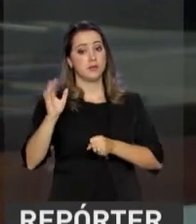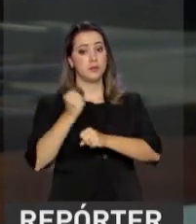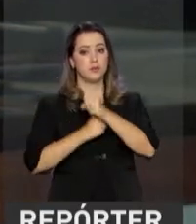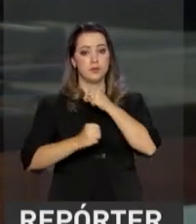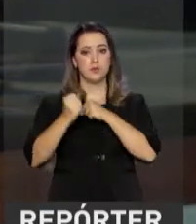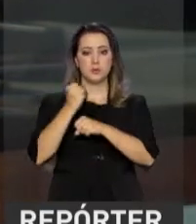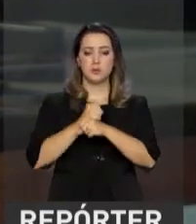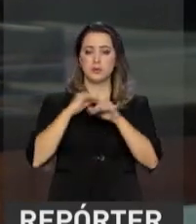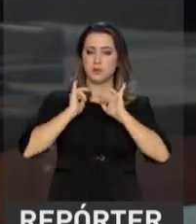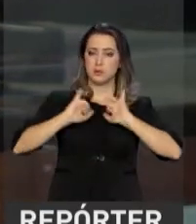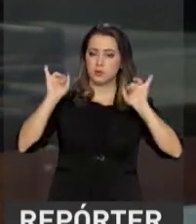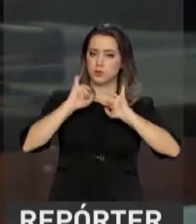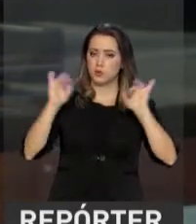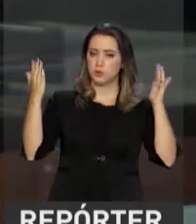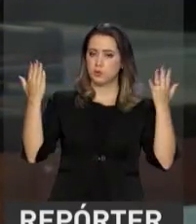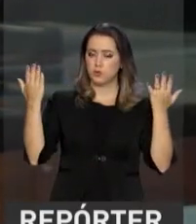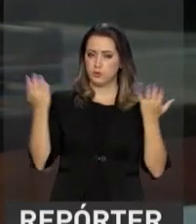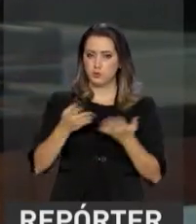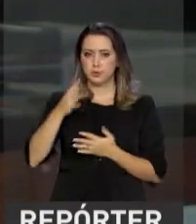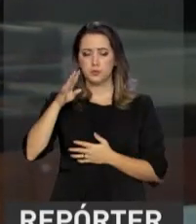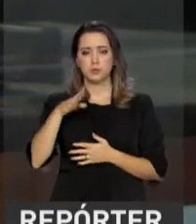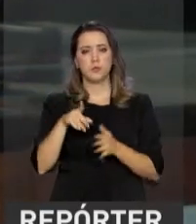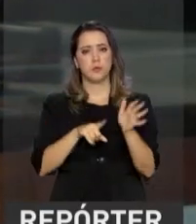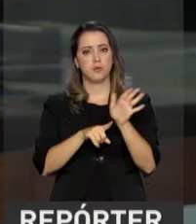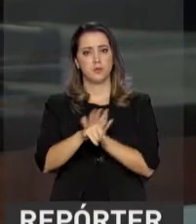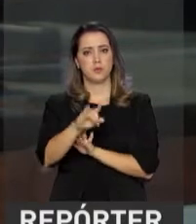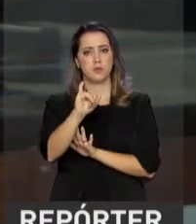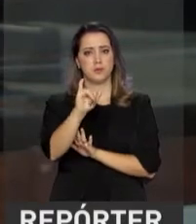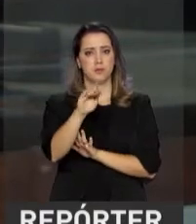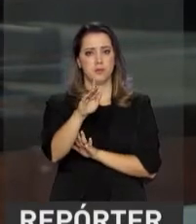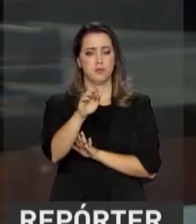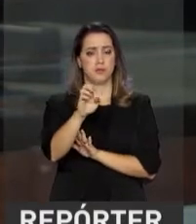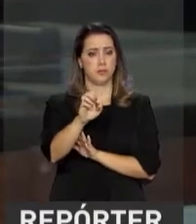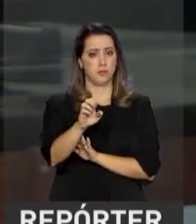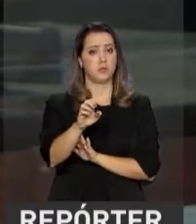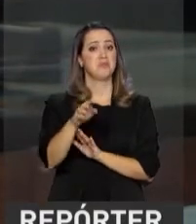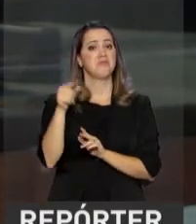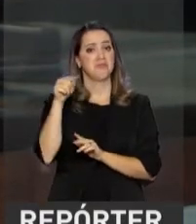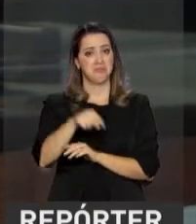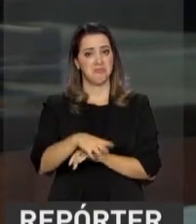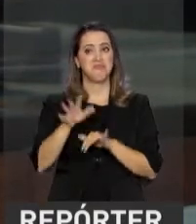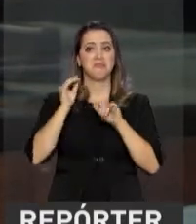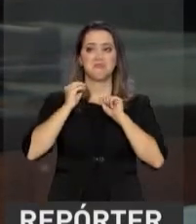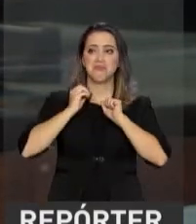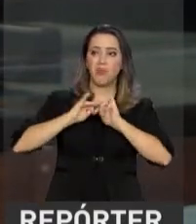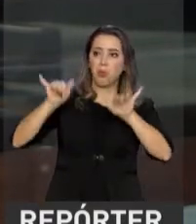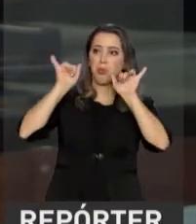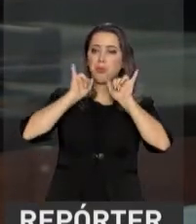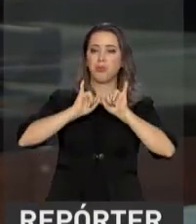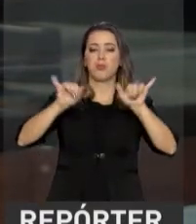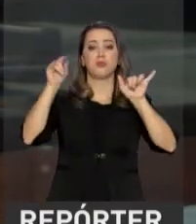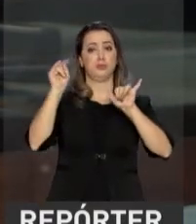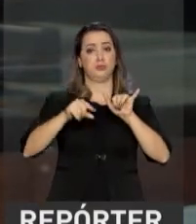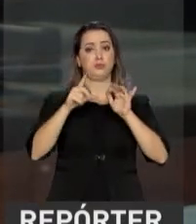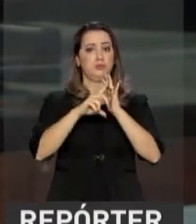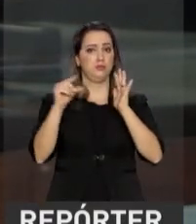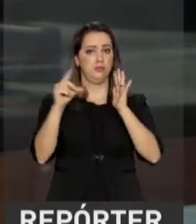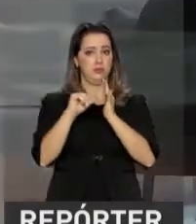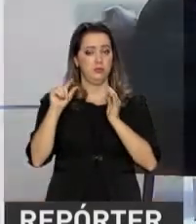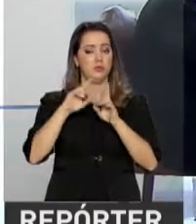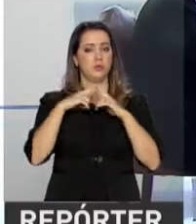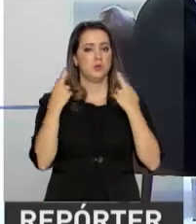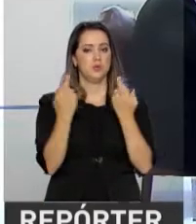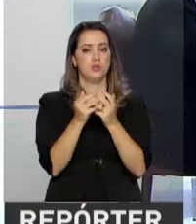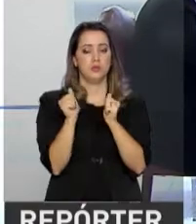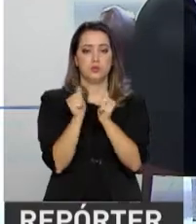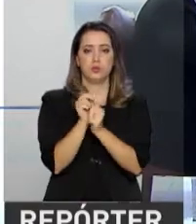passado, divulgado nesta quarta-feira pelo IBGE, repercutiu aqui no Palácio do Planalto. Como você falou, o presidente Michel Temer se reuniu